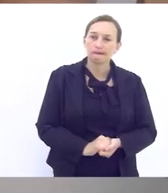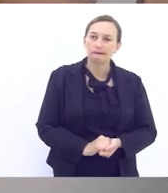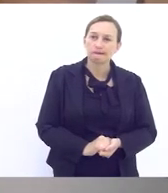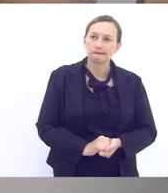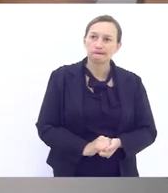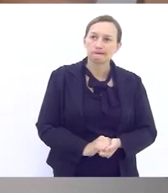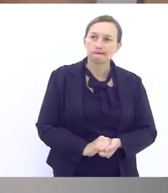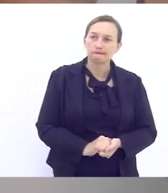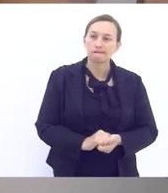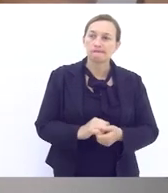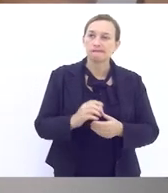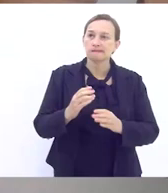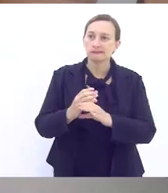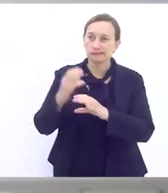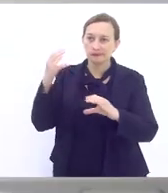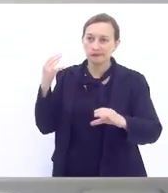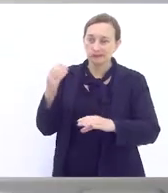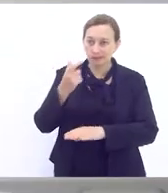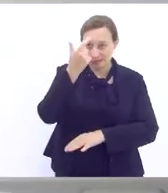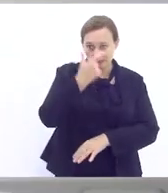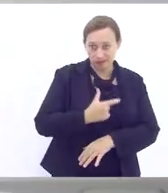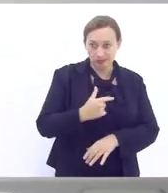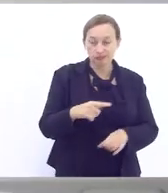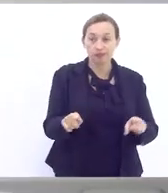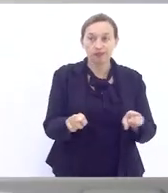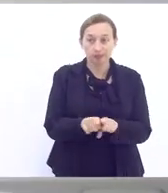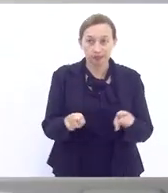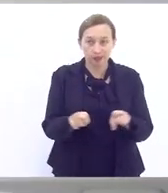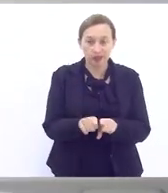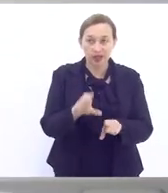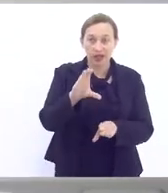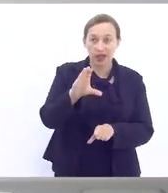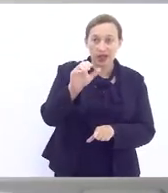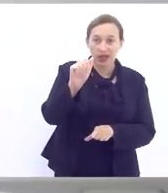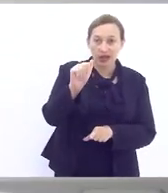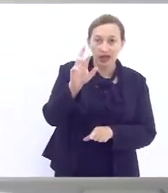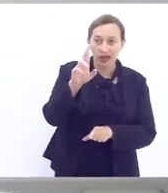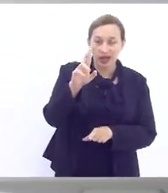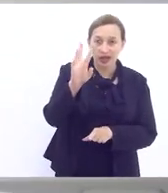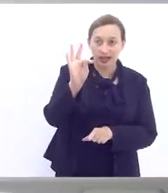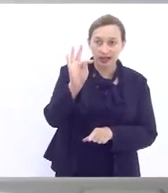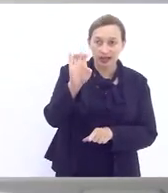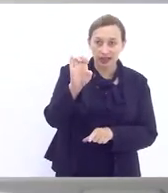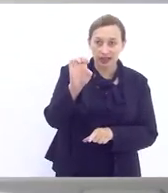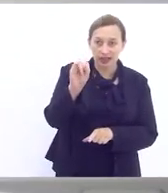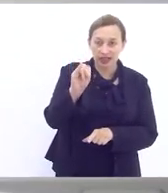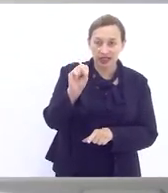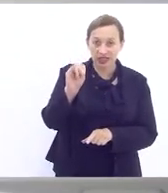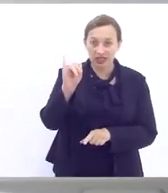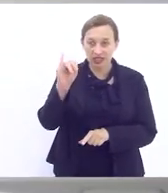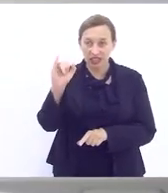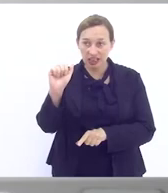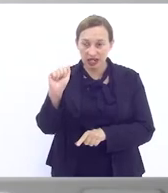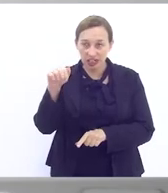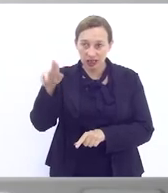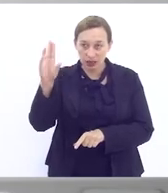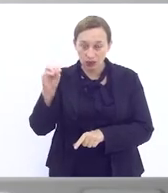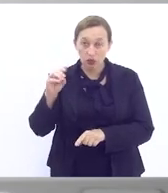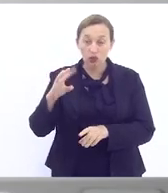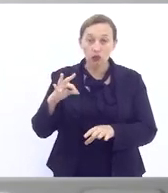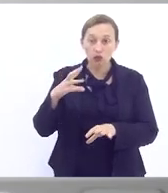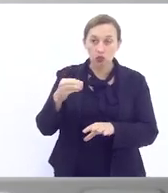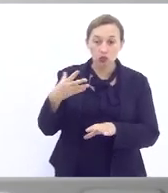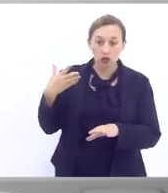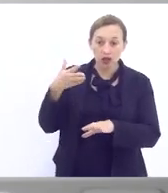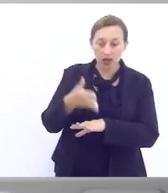como são Engenheiro também sou cartesiano tudo que eu entro eu acho